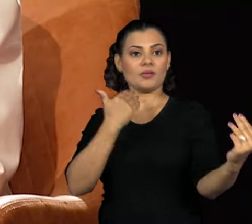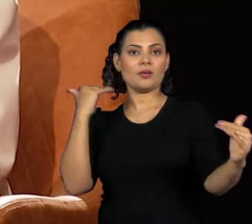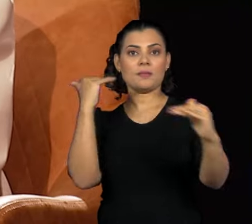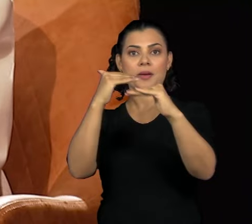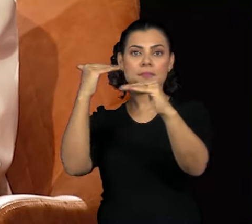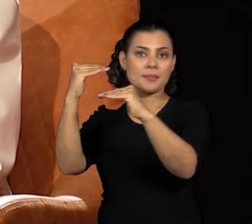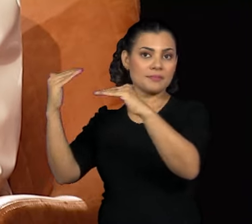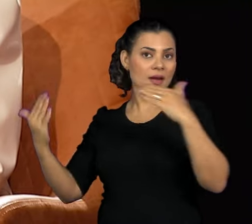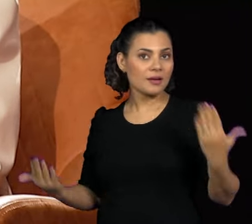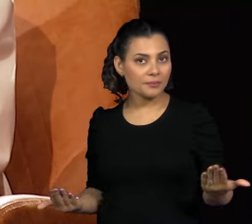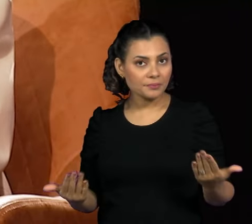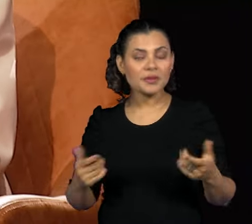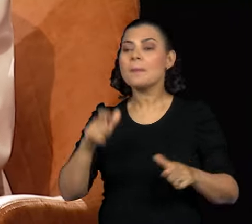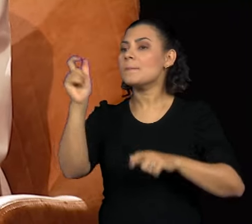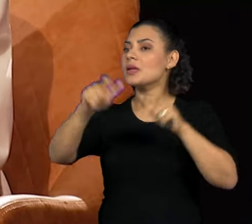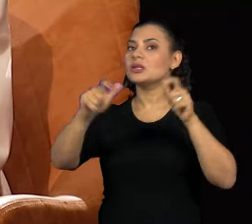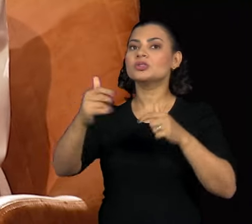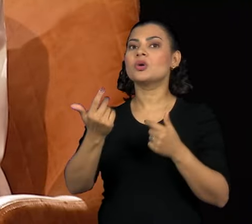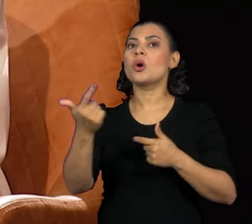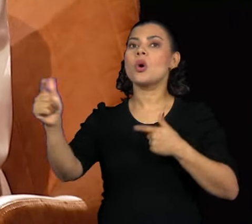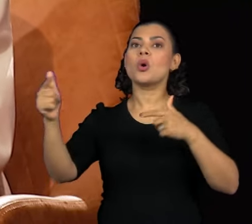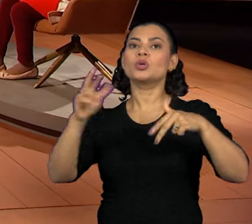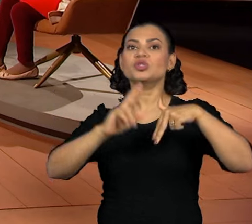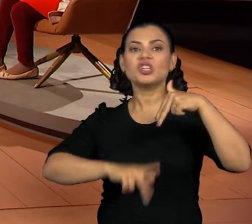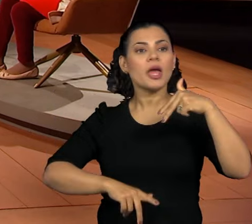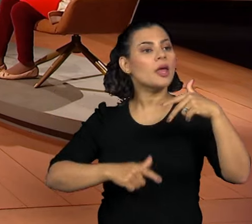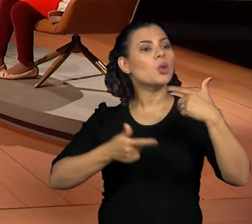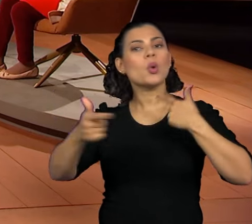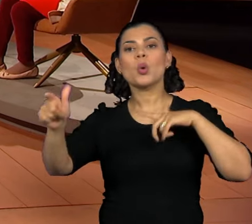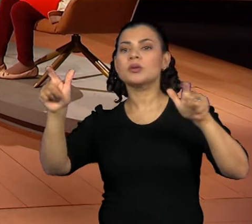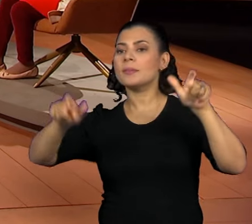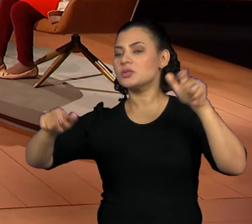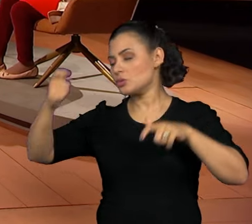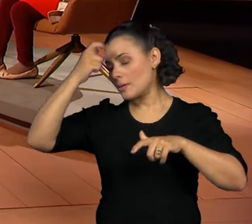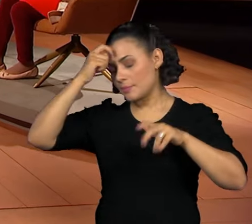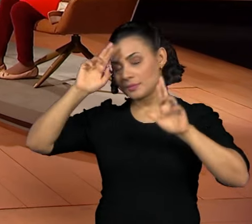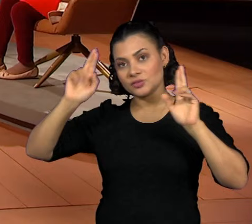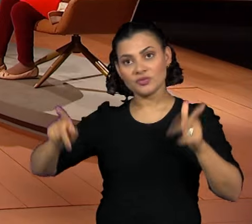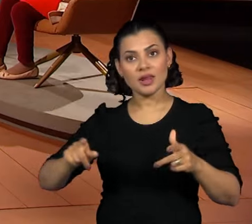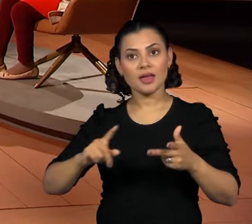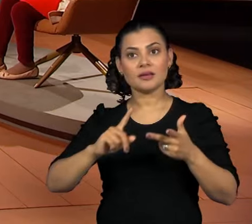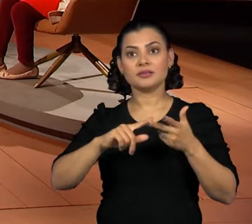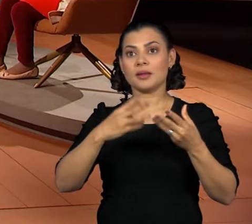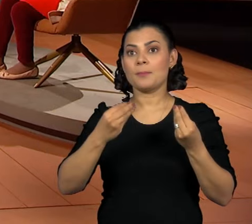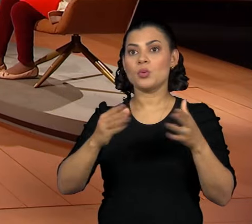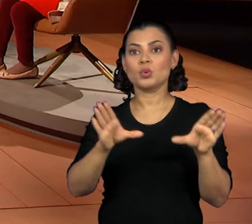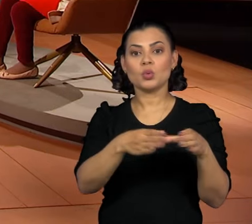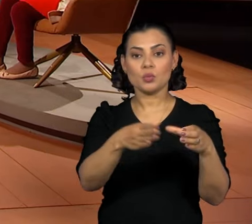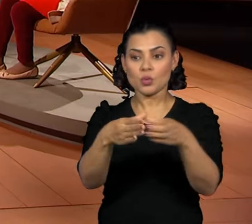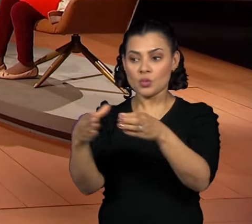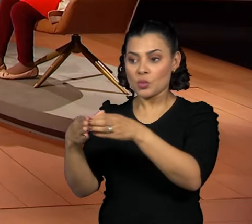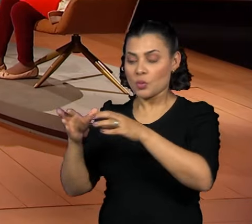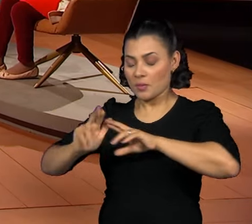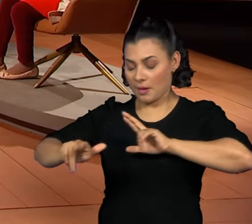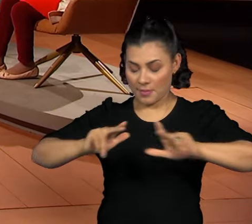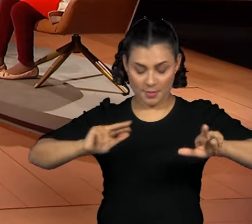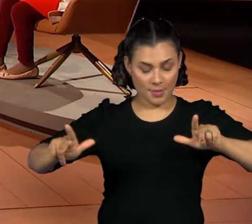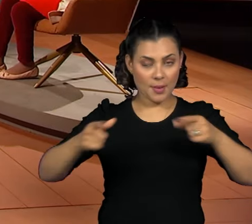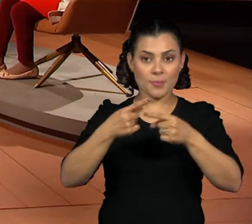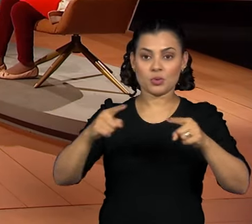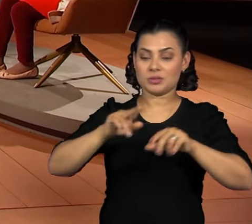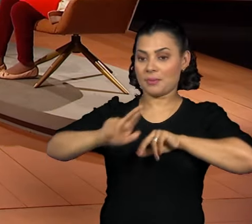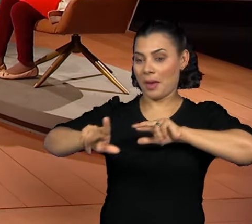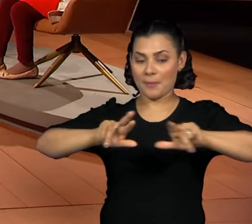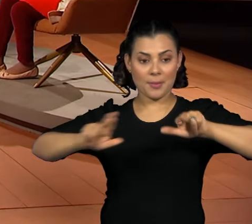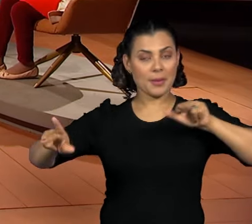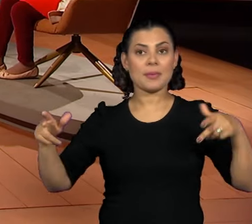tem gente de outro gênero e que tem essa turma nova agora, tem tanta coisa, tem tanto grupo, tanta cantora nova. Tanta coisa boa, eu